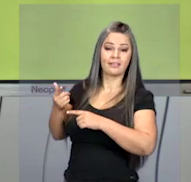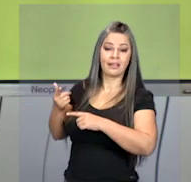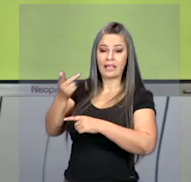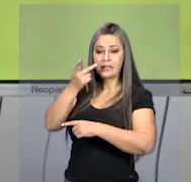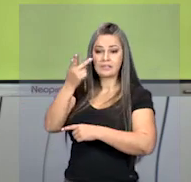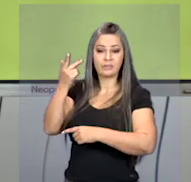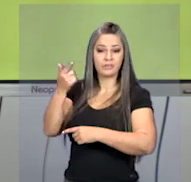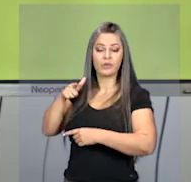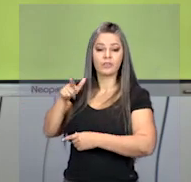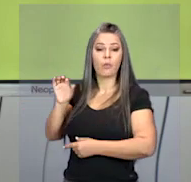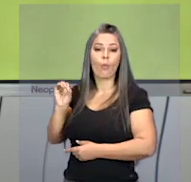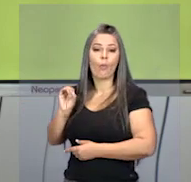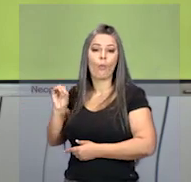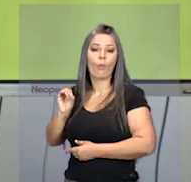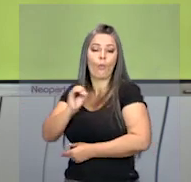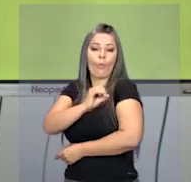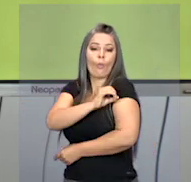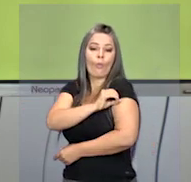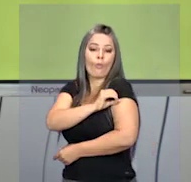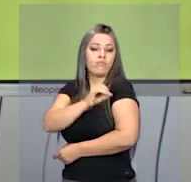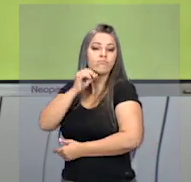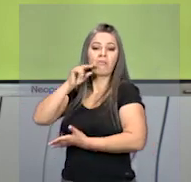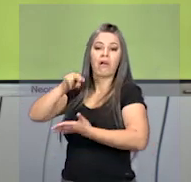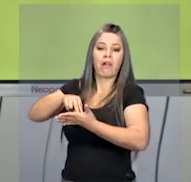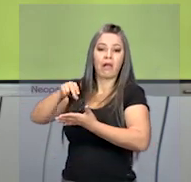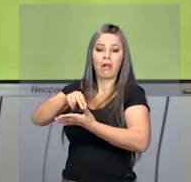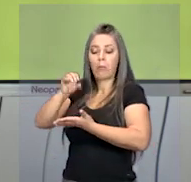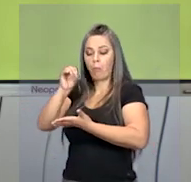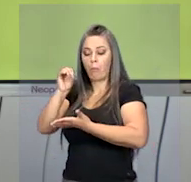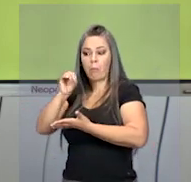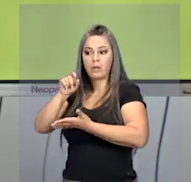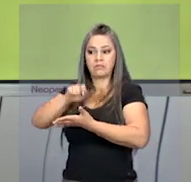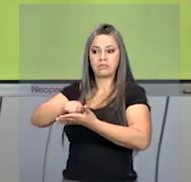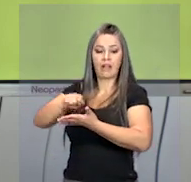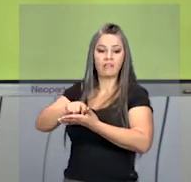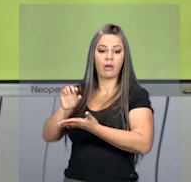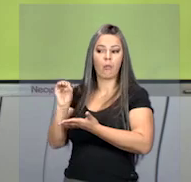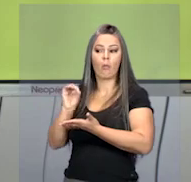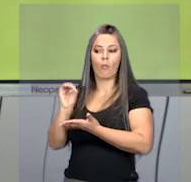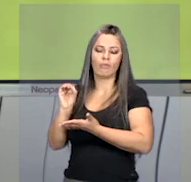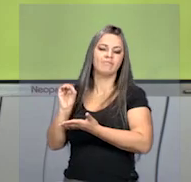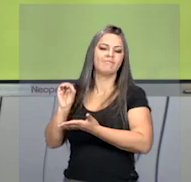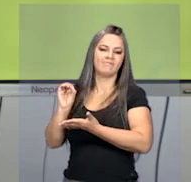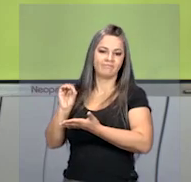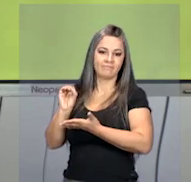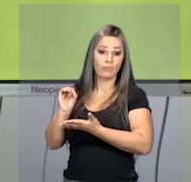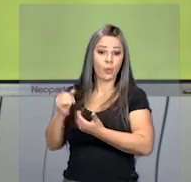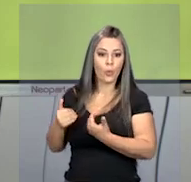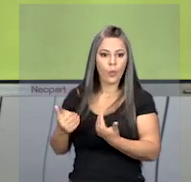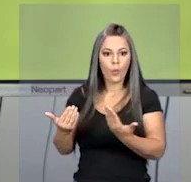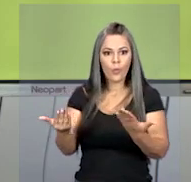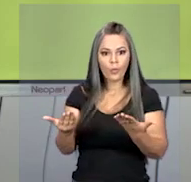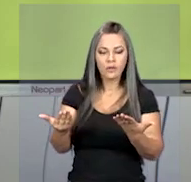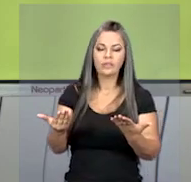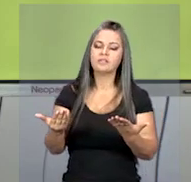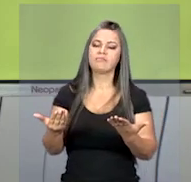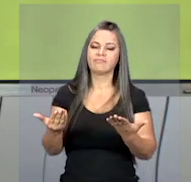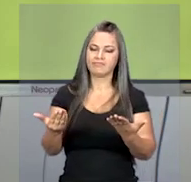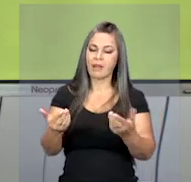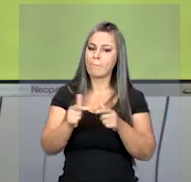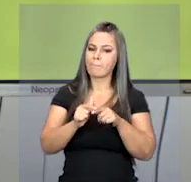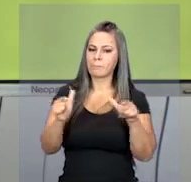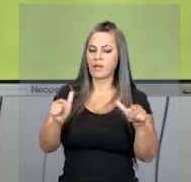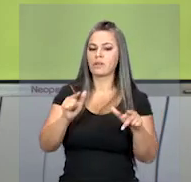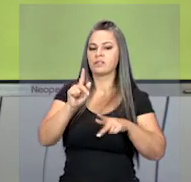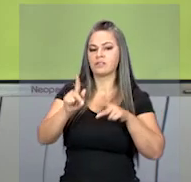eram analfabetas, né? Então, hoje, se nós temos várias pessoas que sabem ler e escrever, houve um momento que não. Então, esse foi o papel